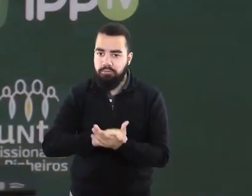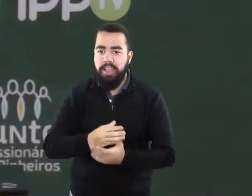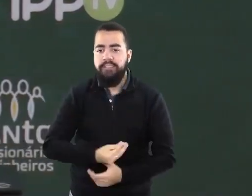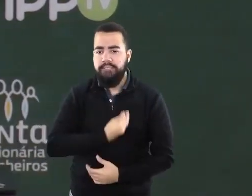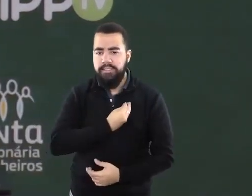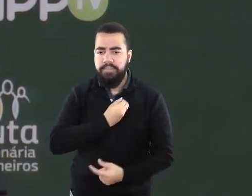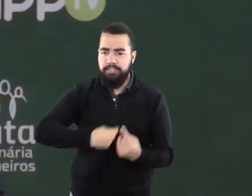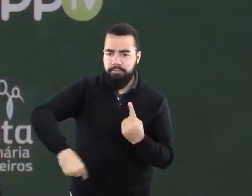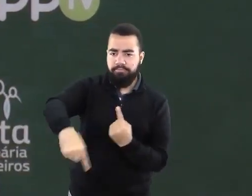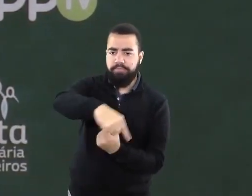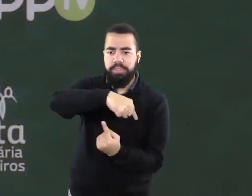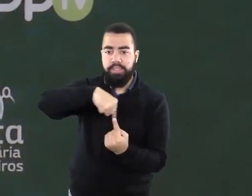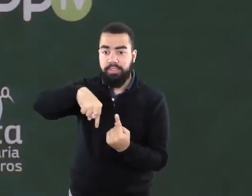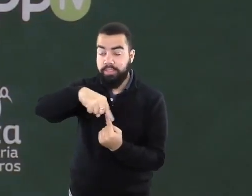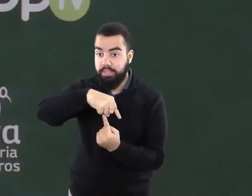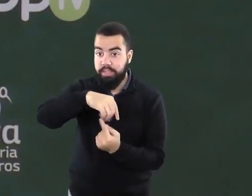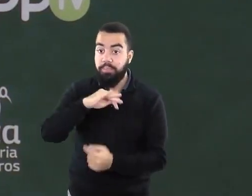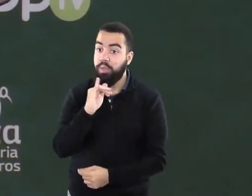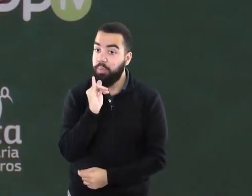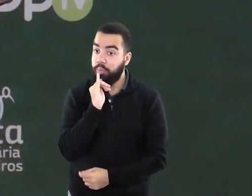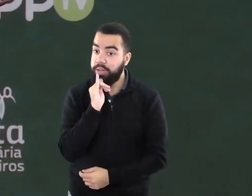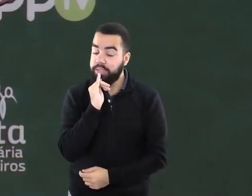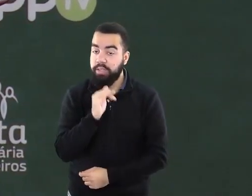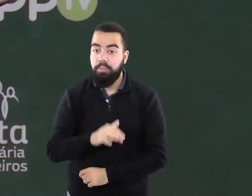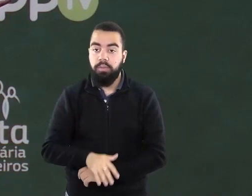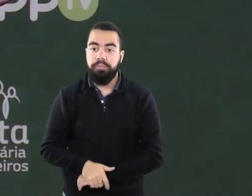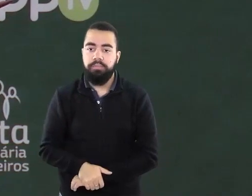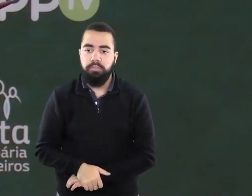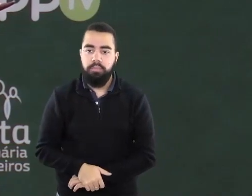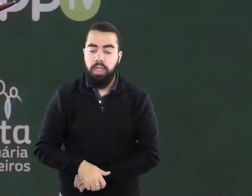mulher que nunca é elogiada pelo marido.